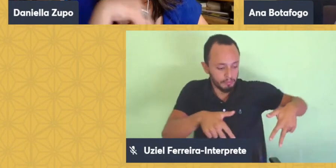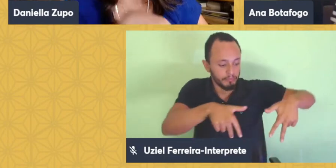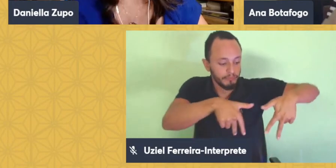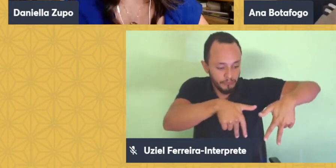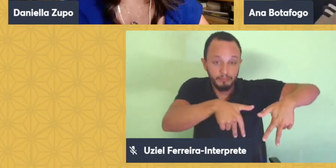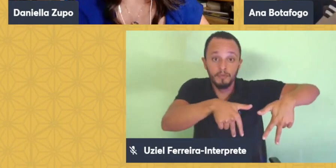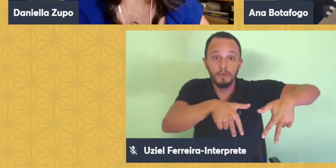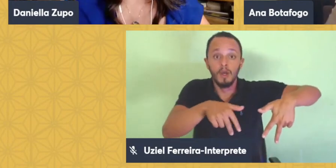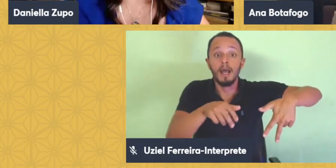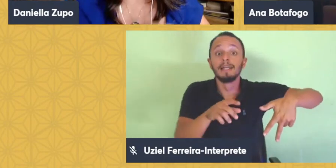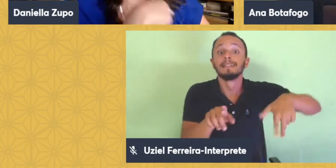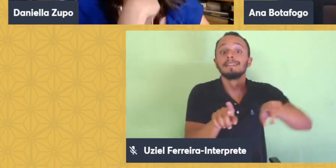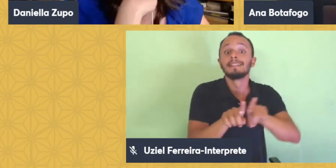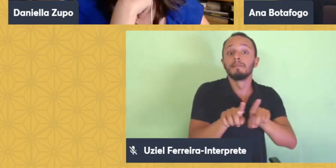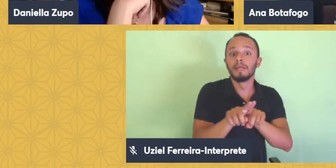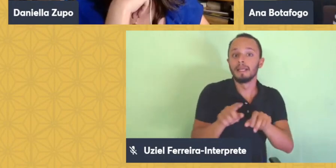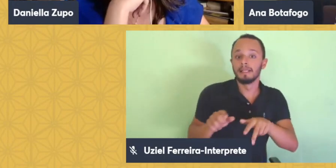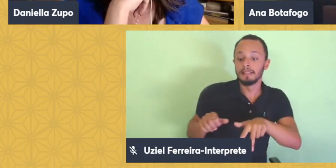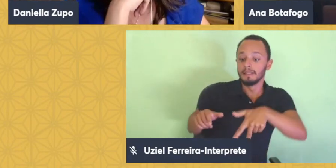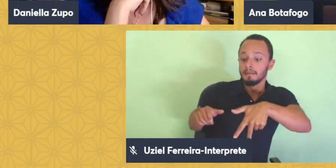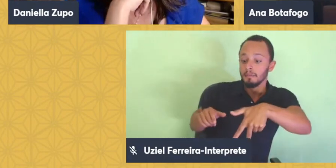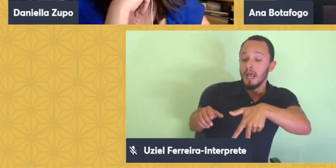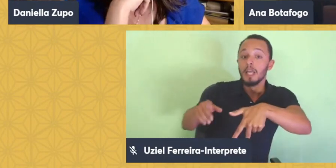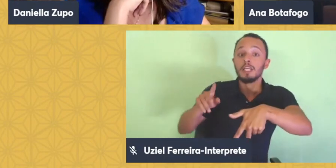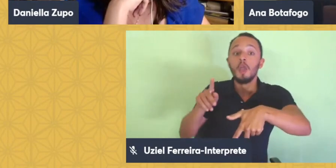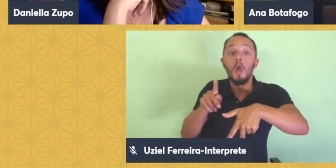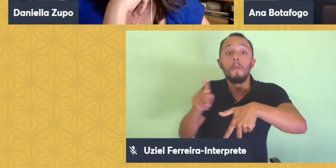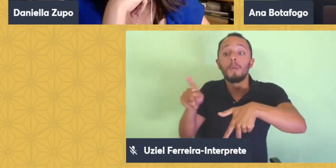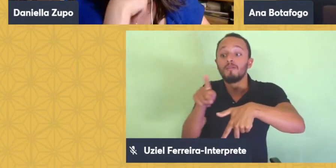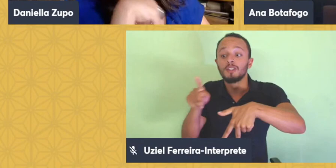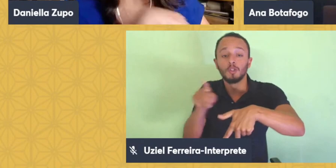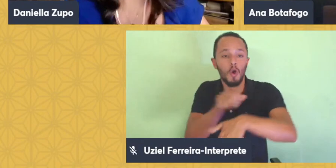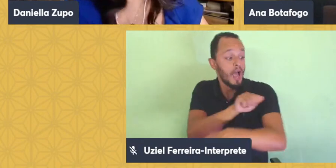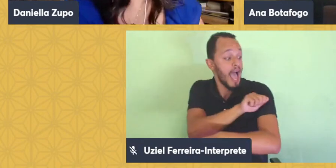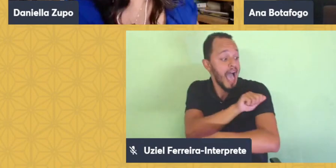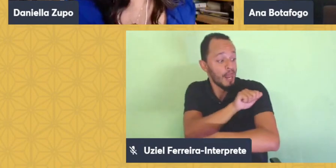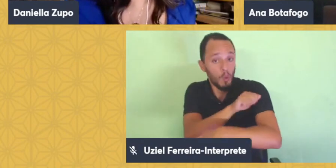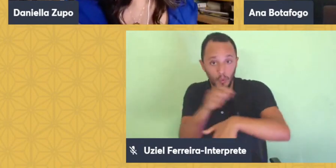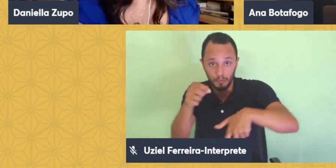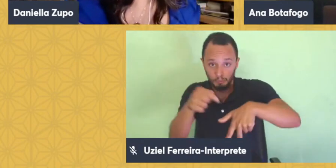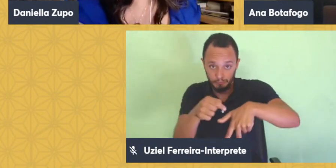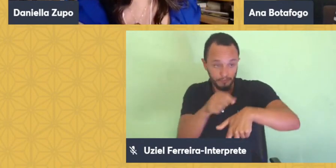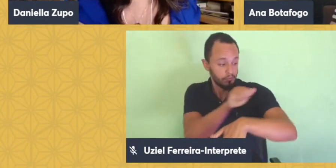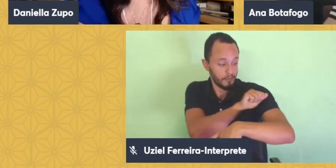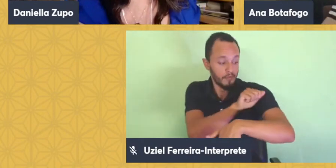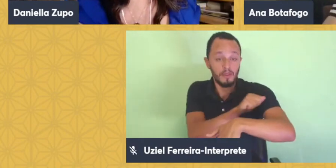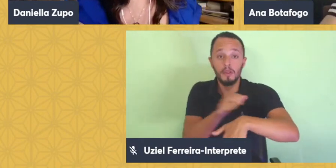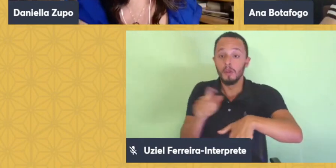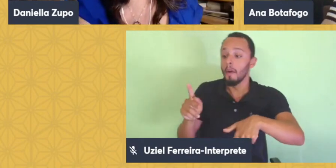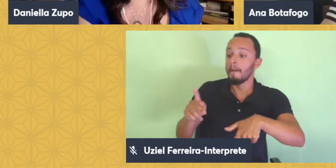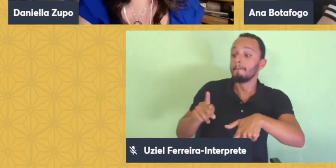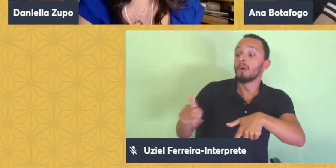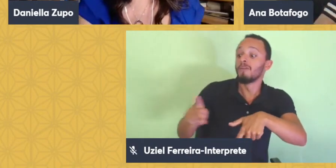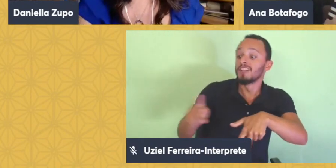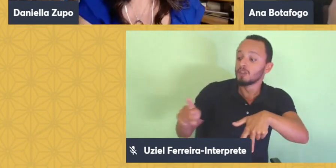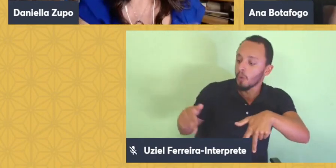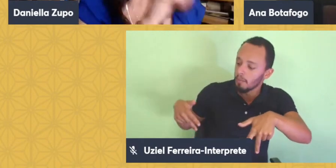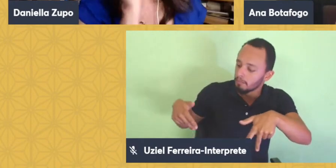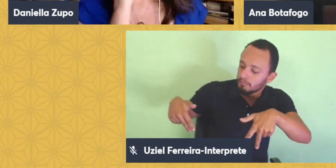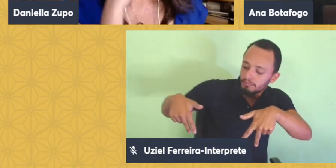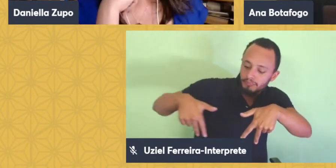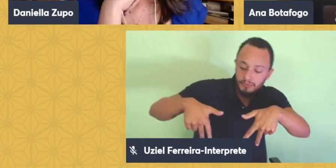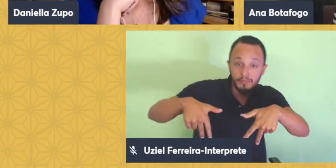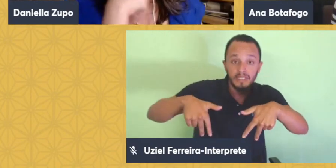professor são posturas e manifestações diferentes o professor com aluno cada um